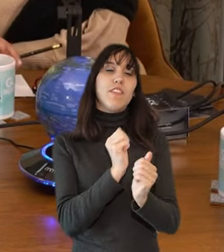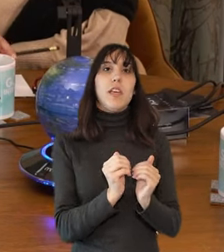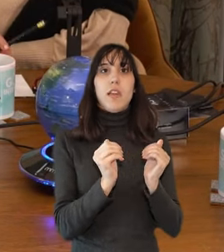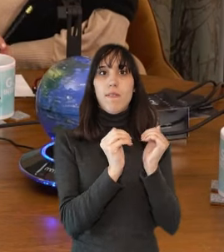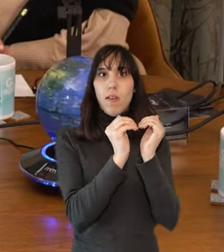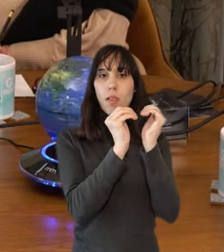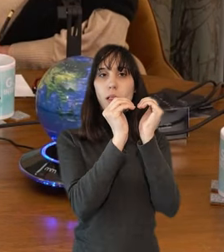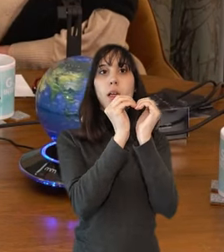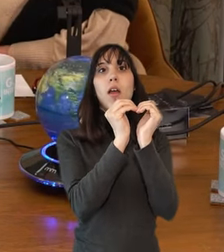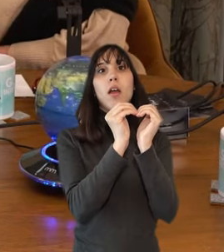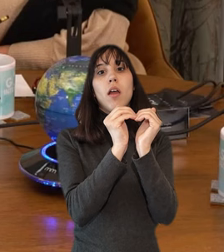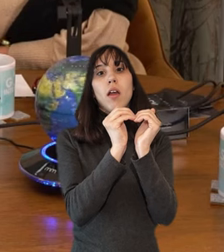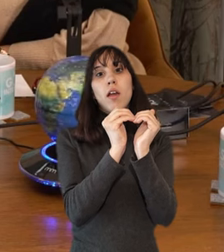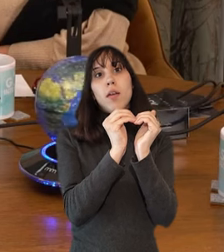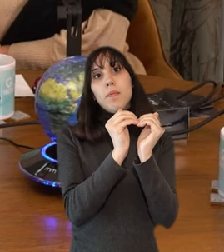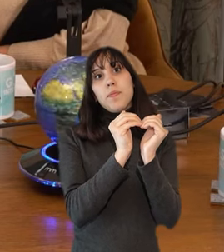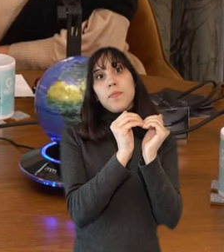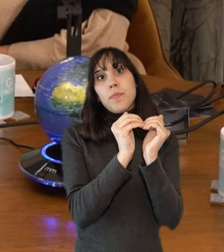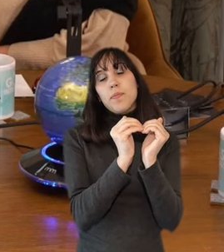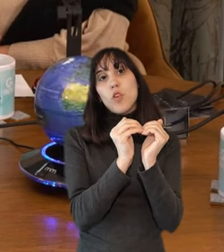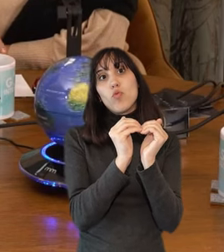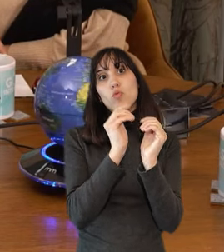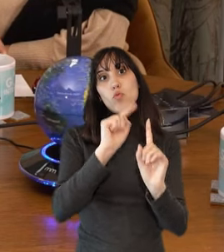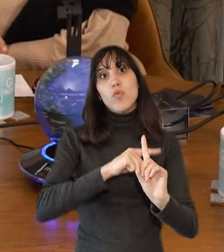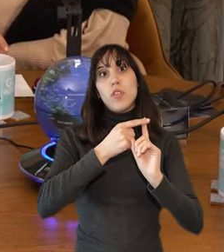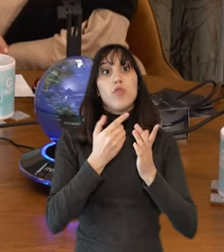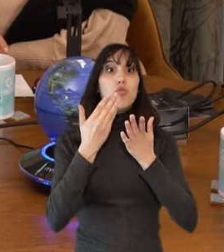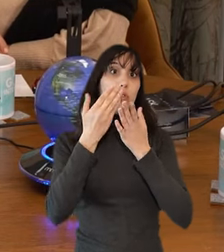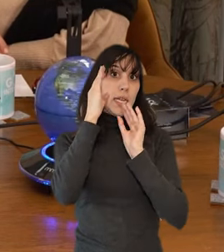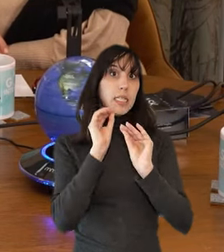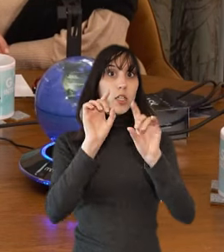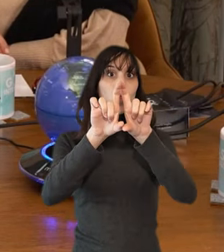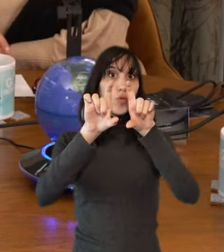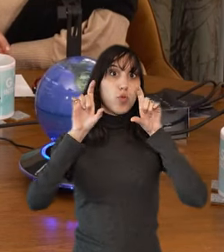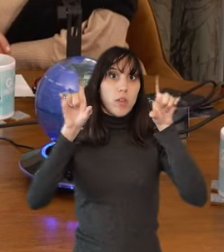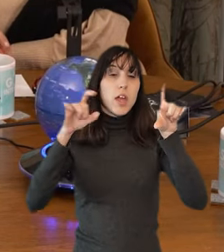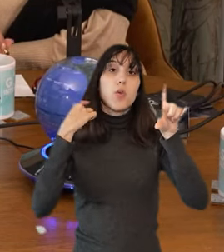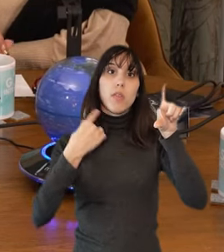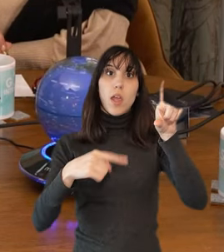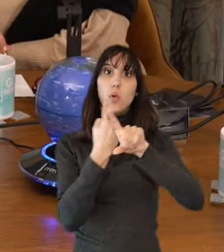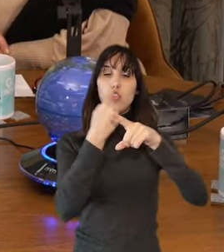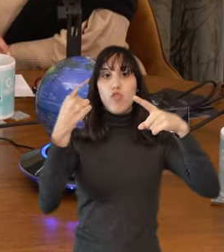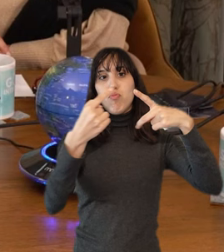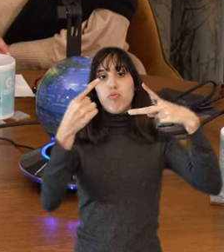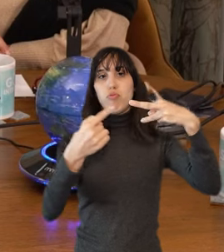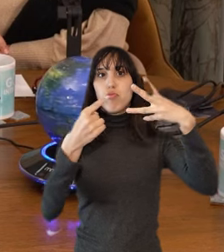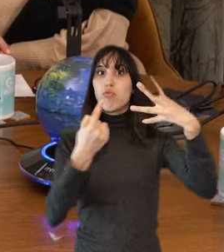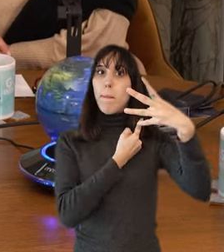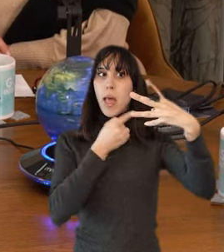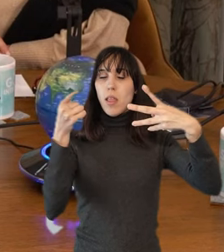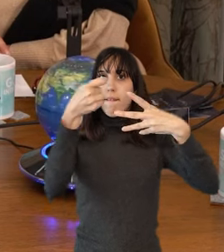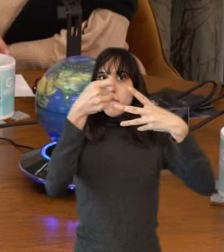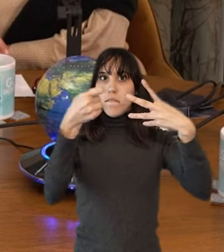não é num num no nos anos da High School portanto do ensino secundário existem requisitos académicos não académicos que os alunos